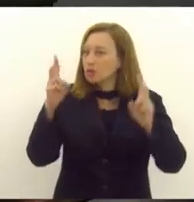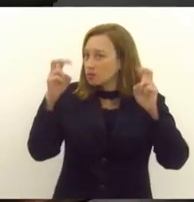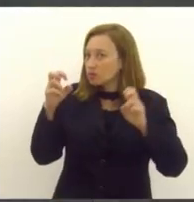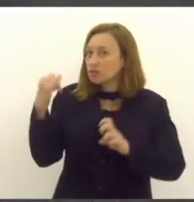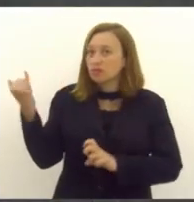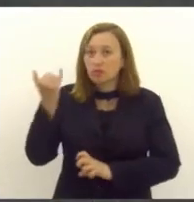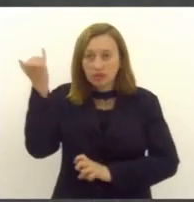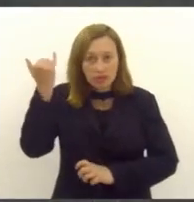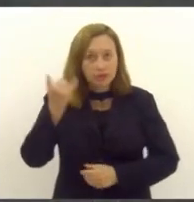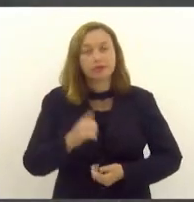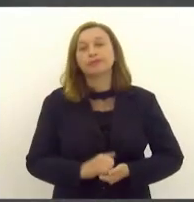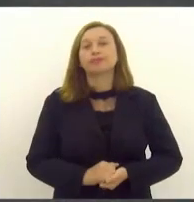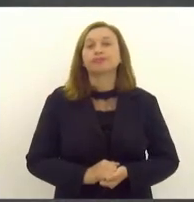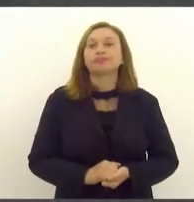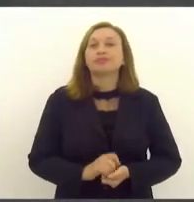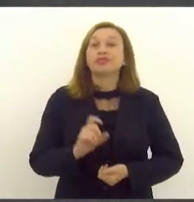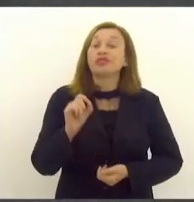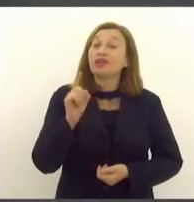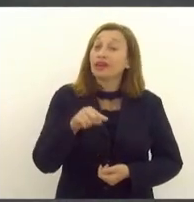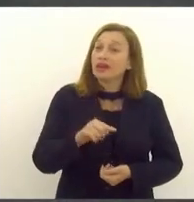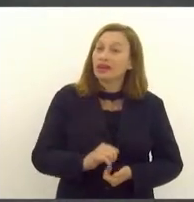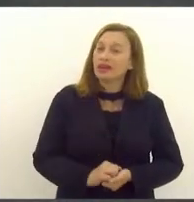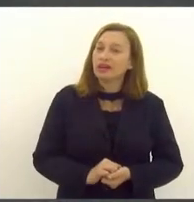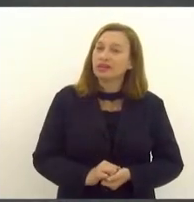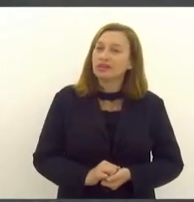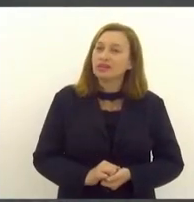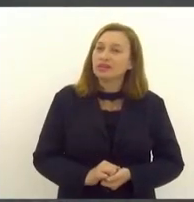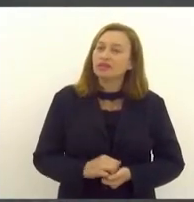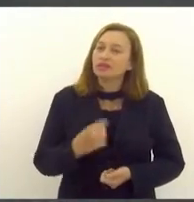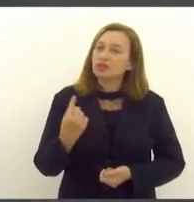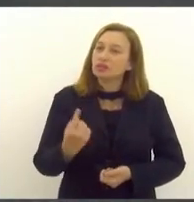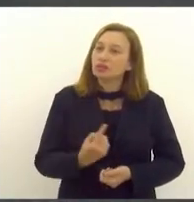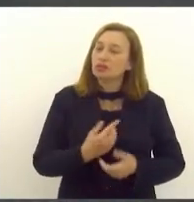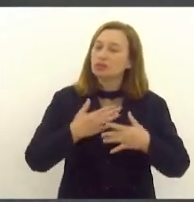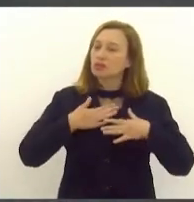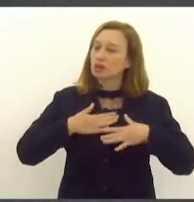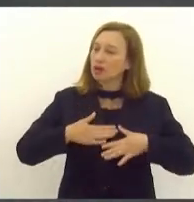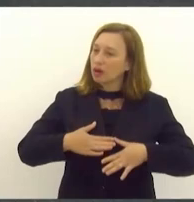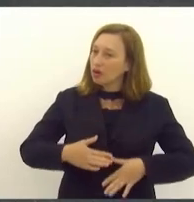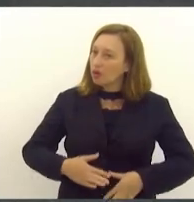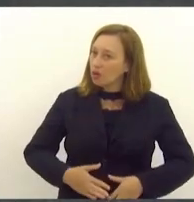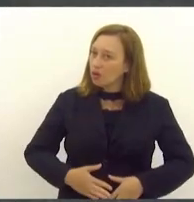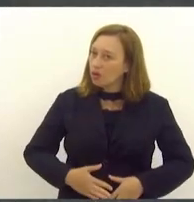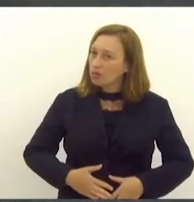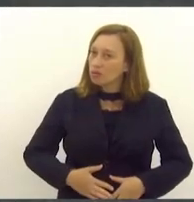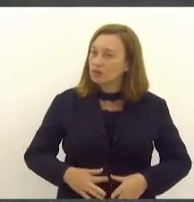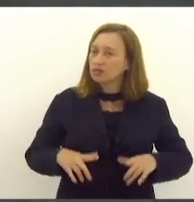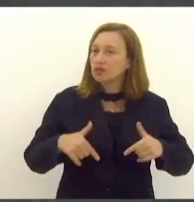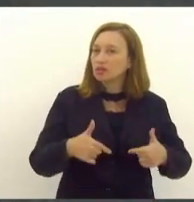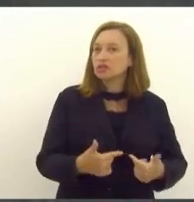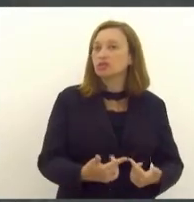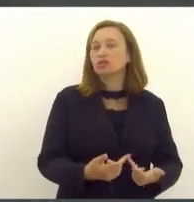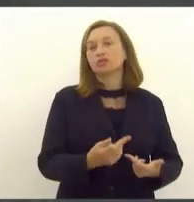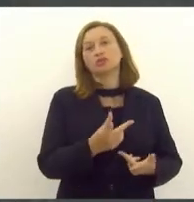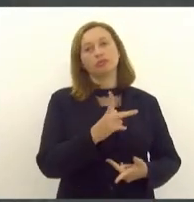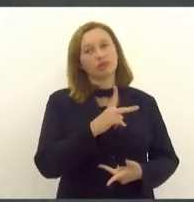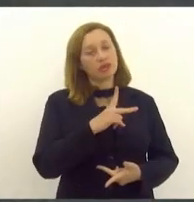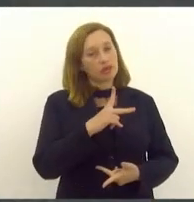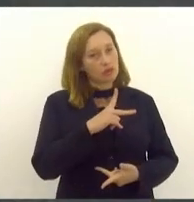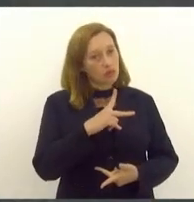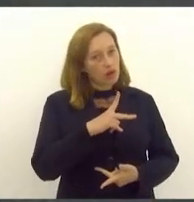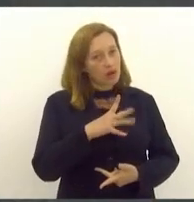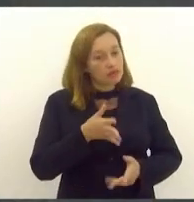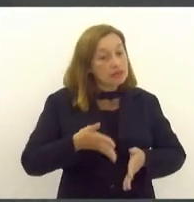importante que é e de nós baixarmos o nível íamos para o campo pessoal se a gente caminhar por